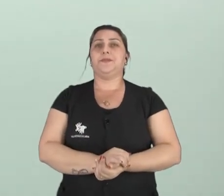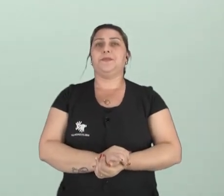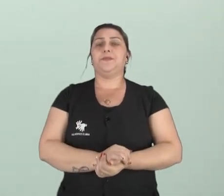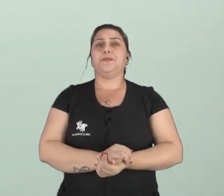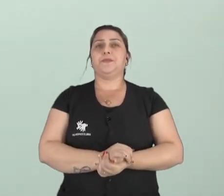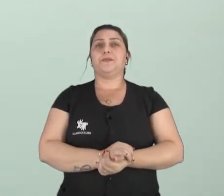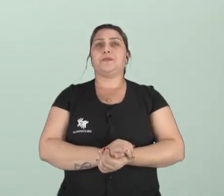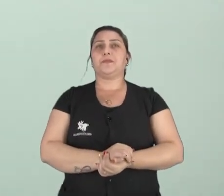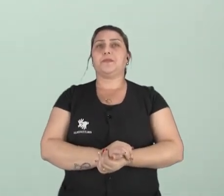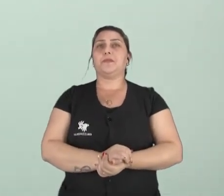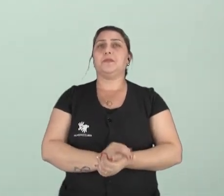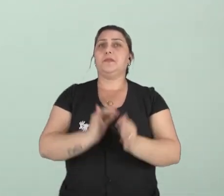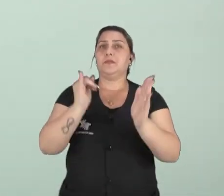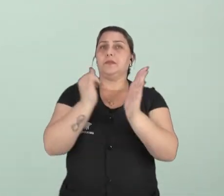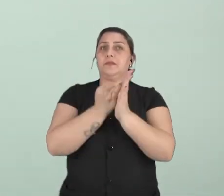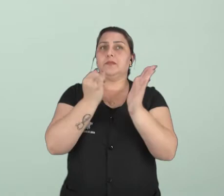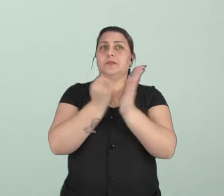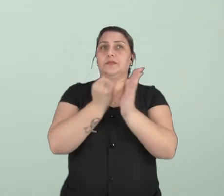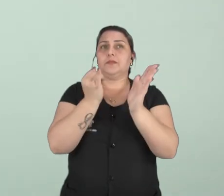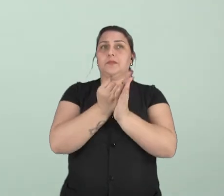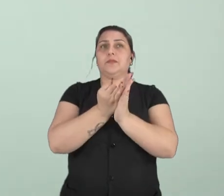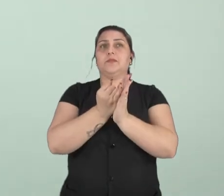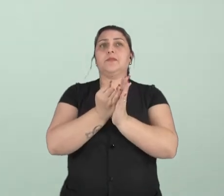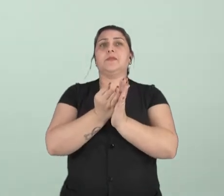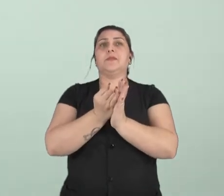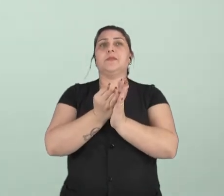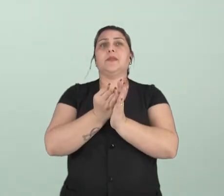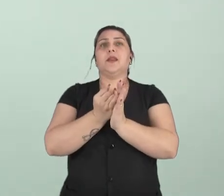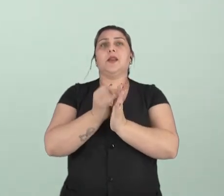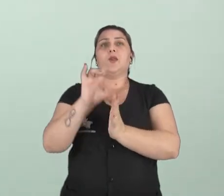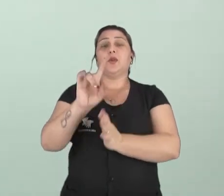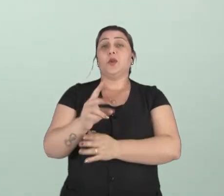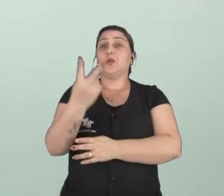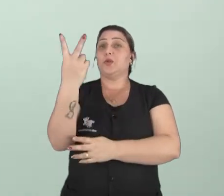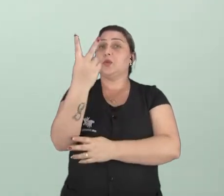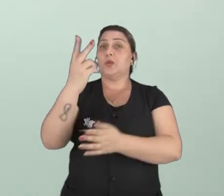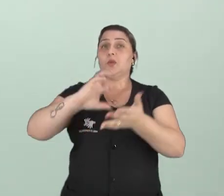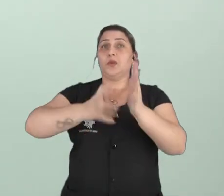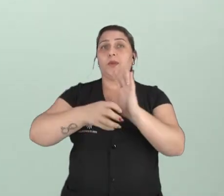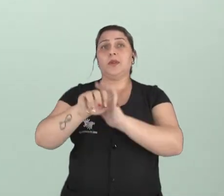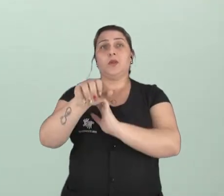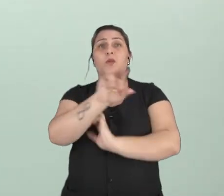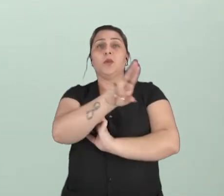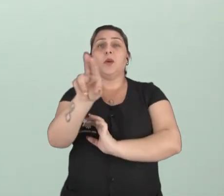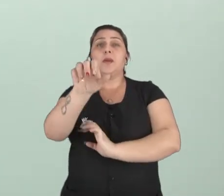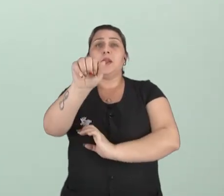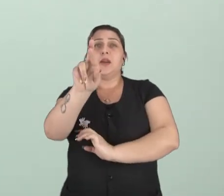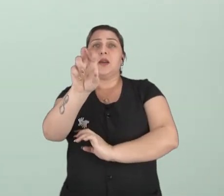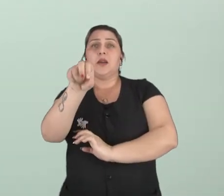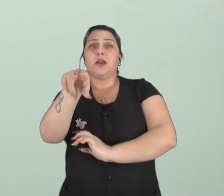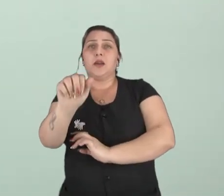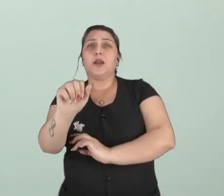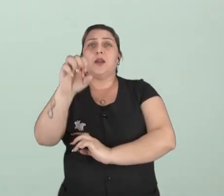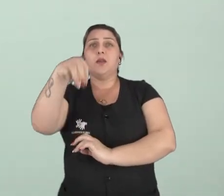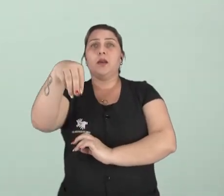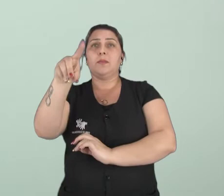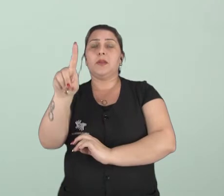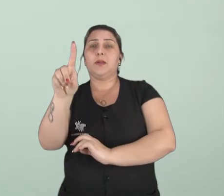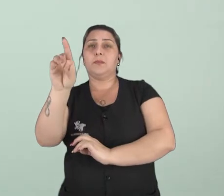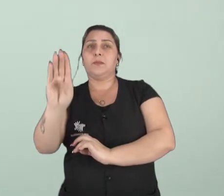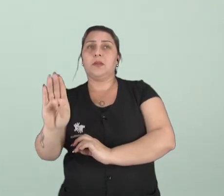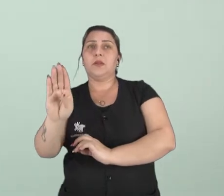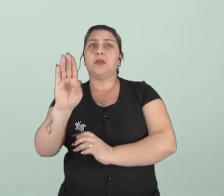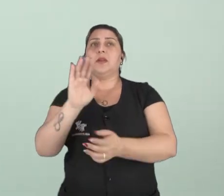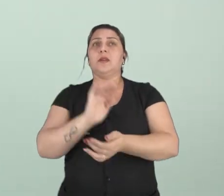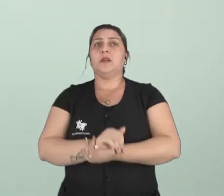né, era o bipartidarismo, né? O que é isso, pessoal? É somente a existência de dois partidos, né?